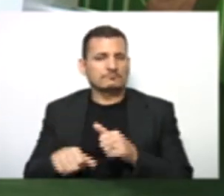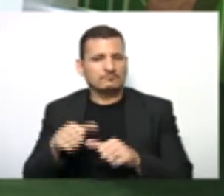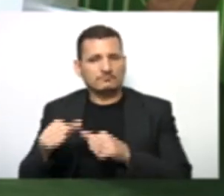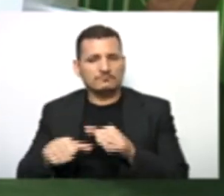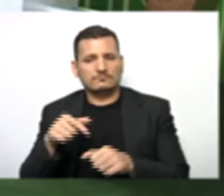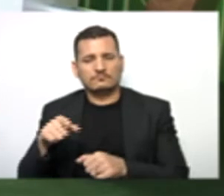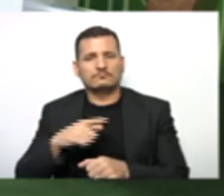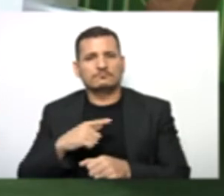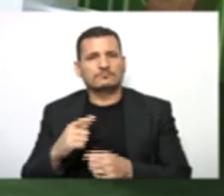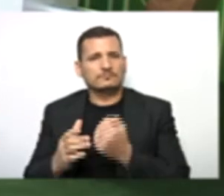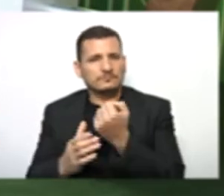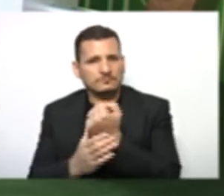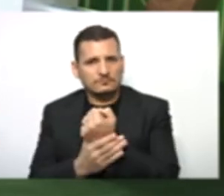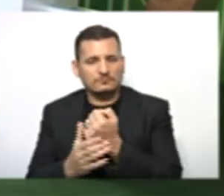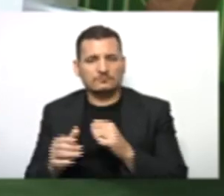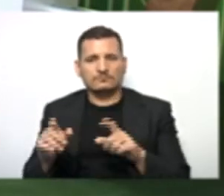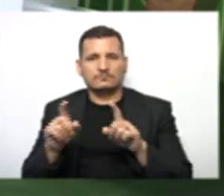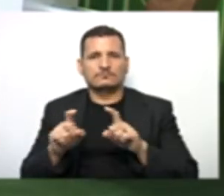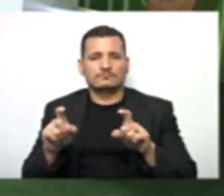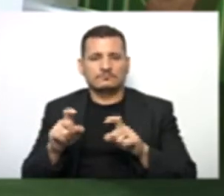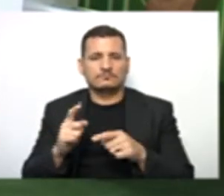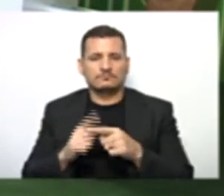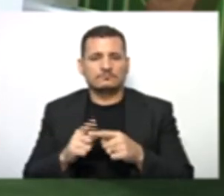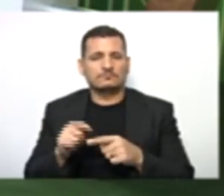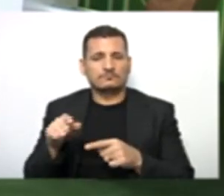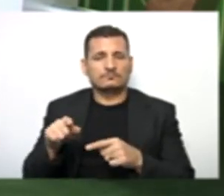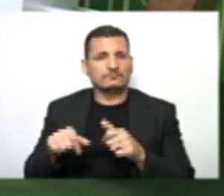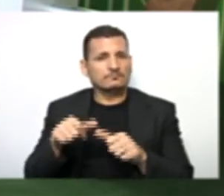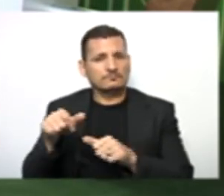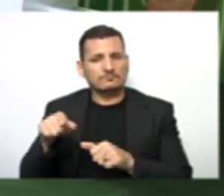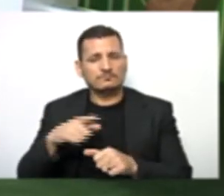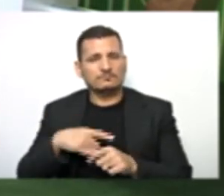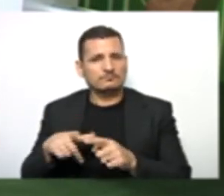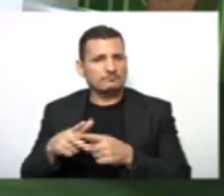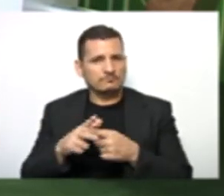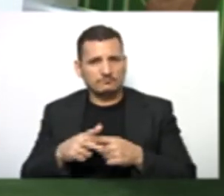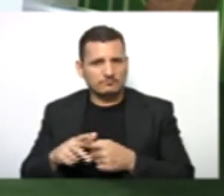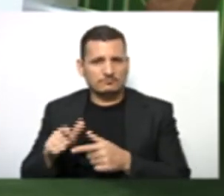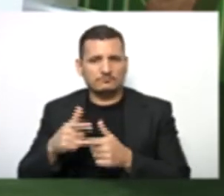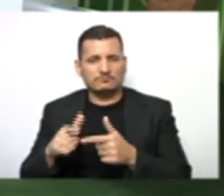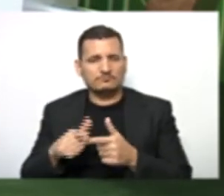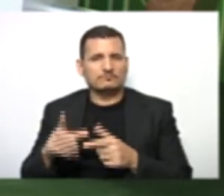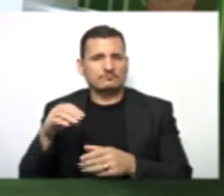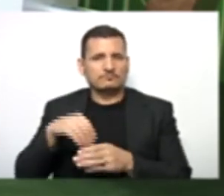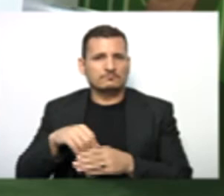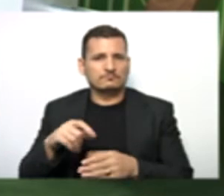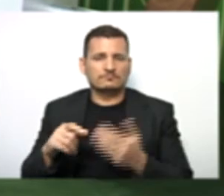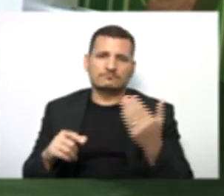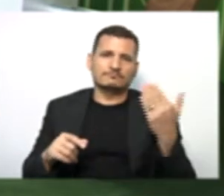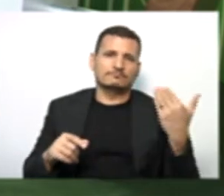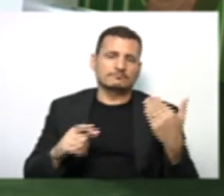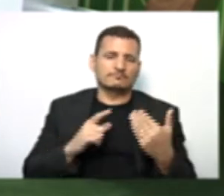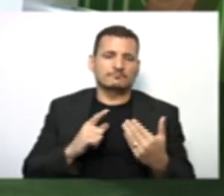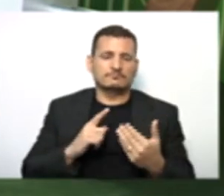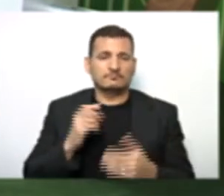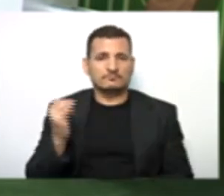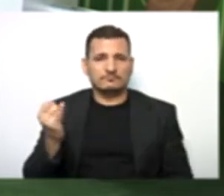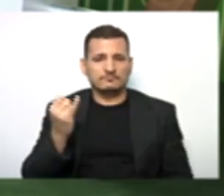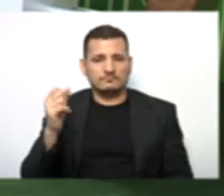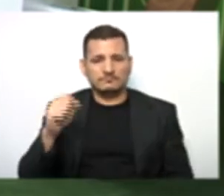computador seguro, né? Porque normalmente essas atualizações corrigem problemas das versões anteriores, né? Então é importante ter